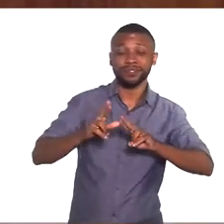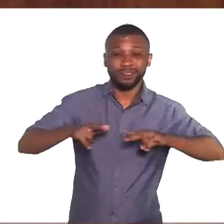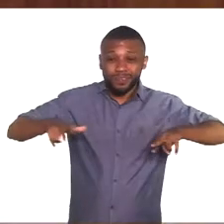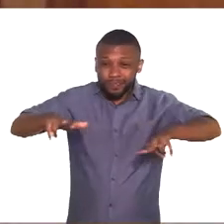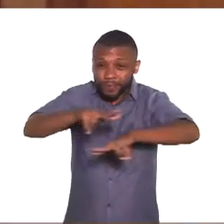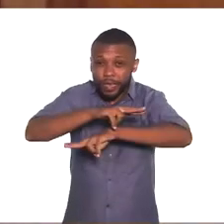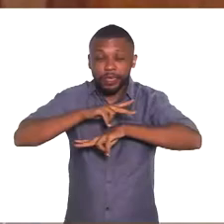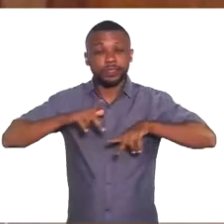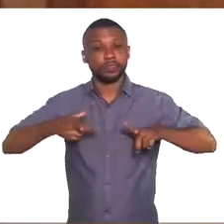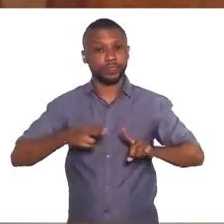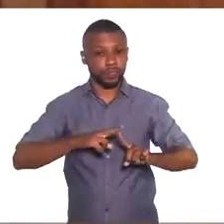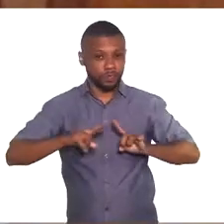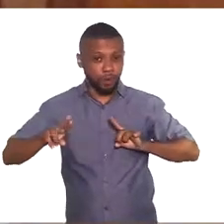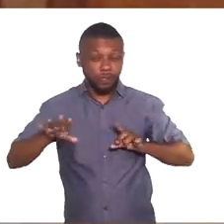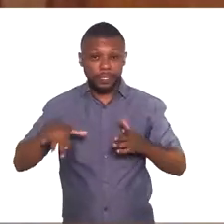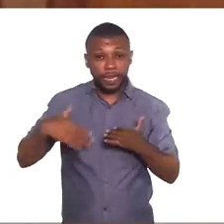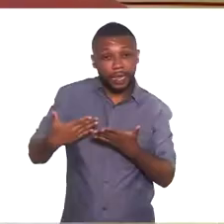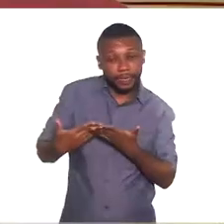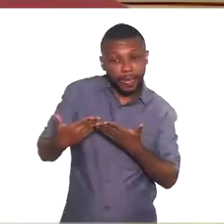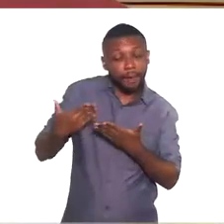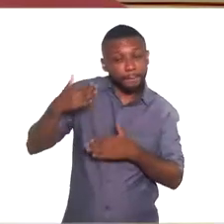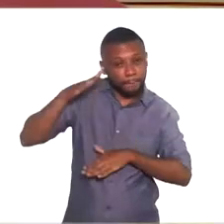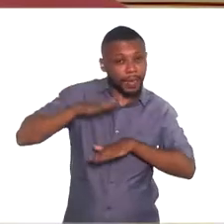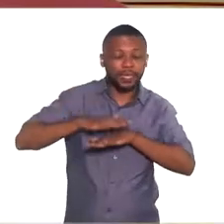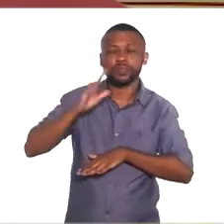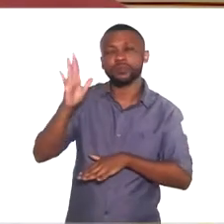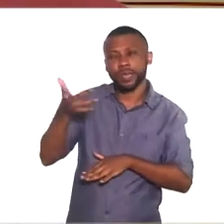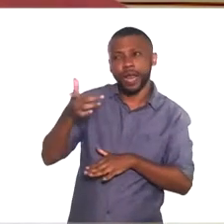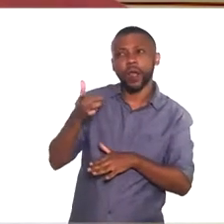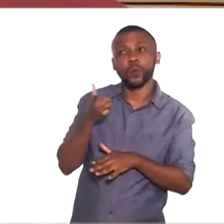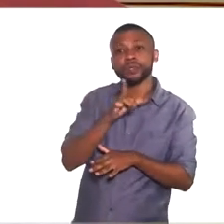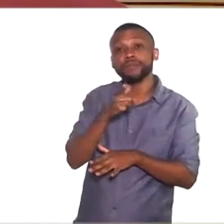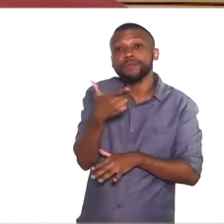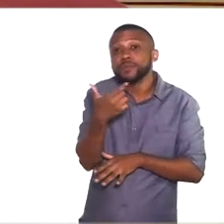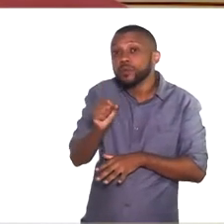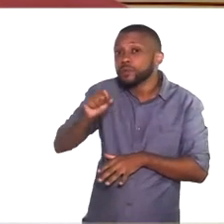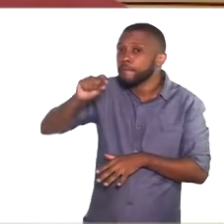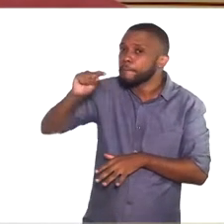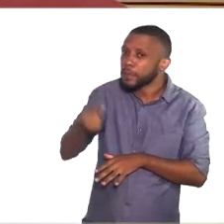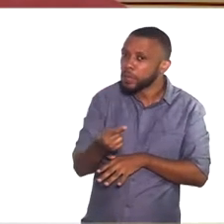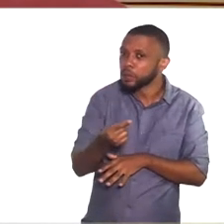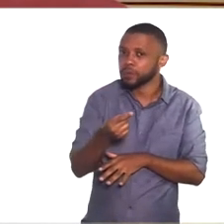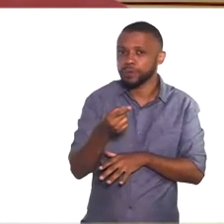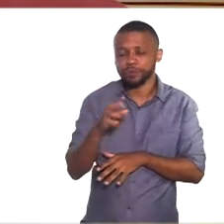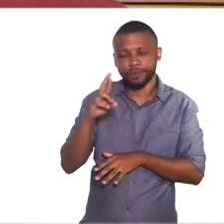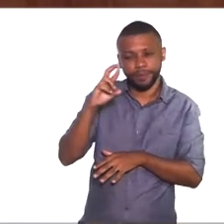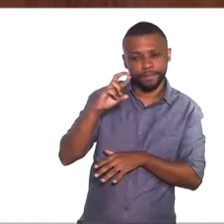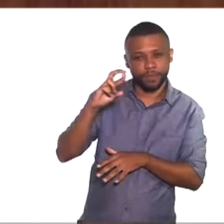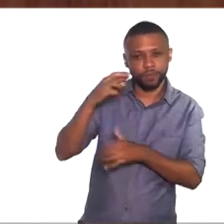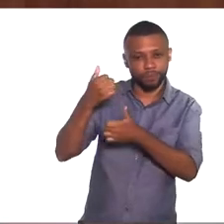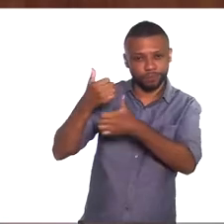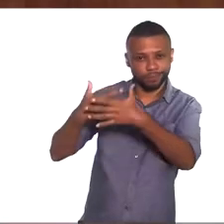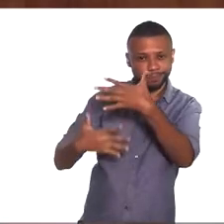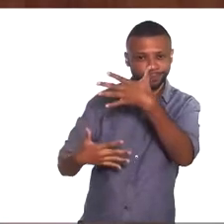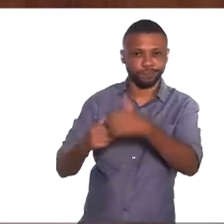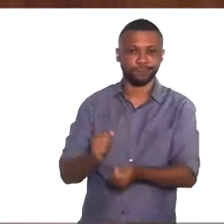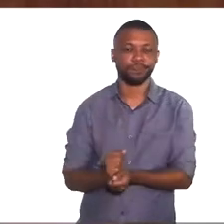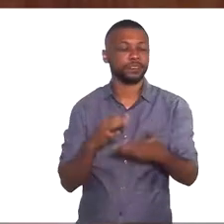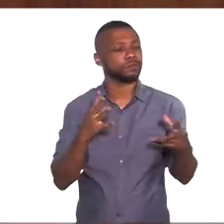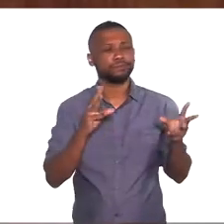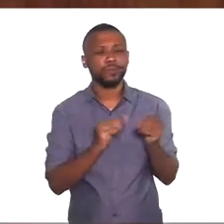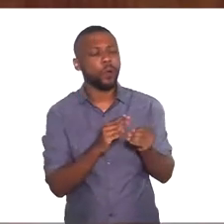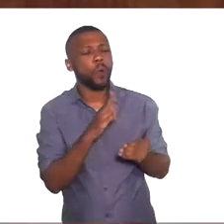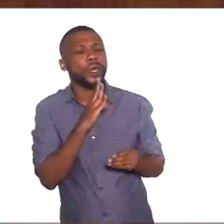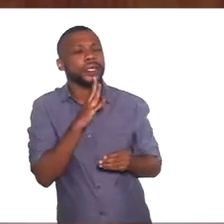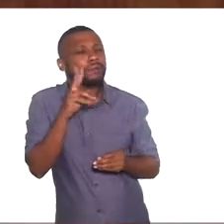várias religiões as duas três e até mais elas até chegamos a 28 e por isso então vamos